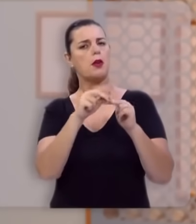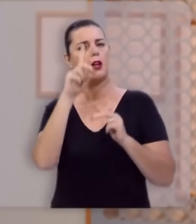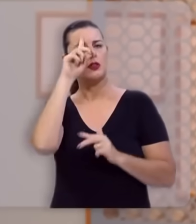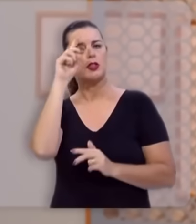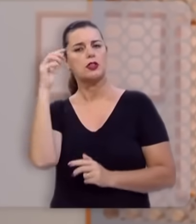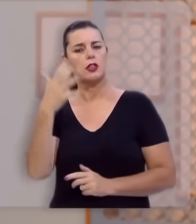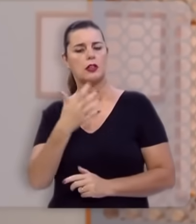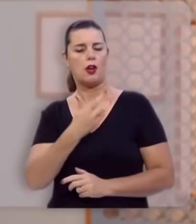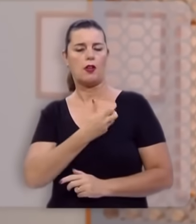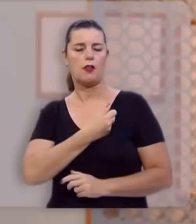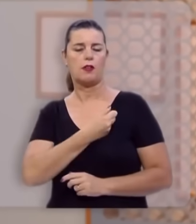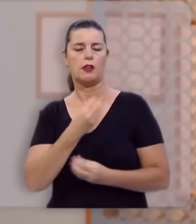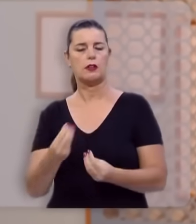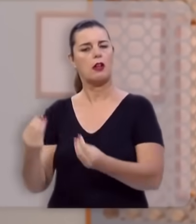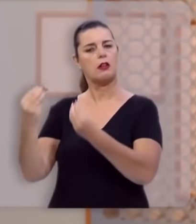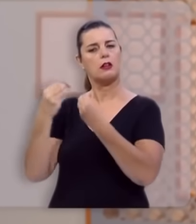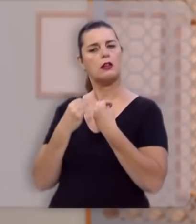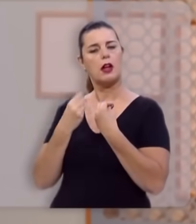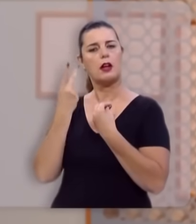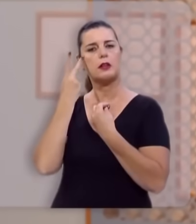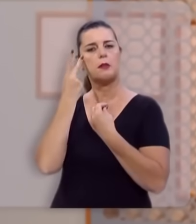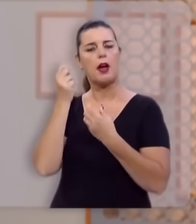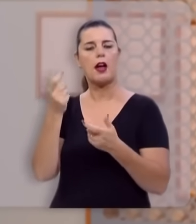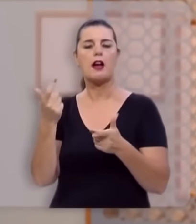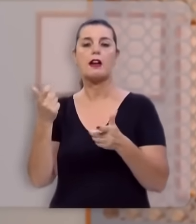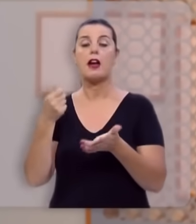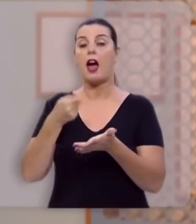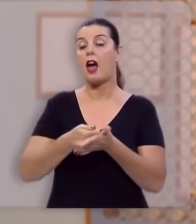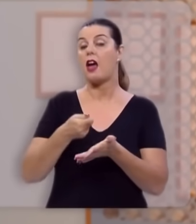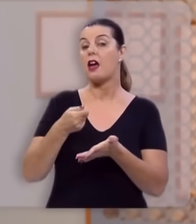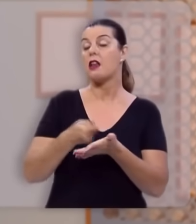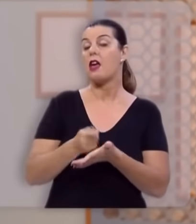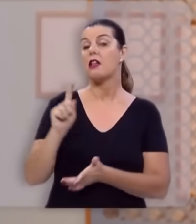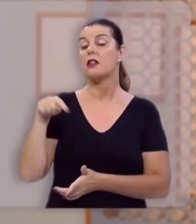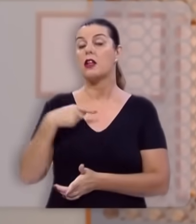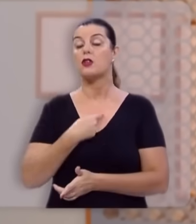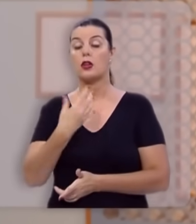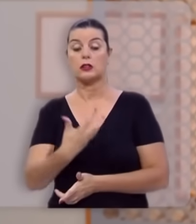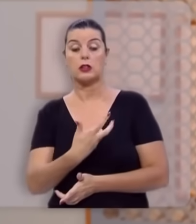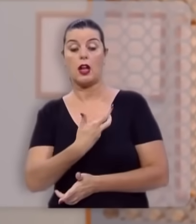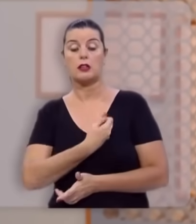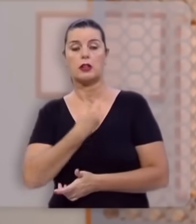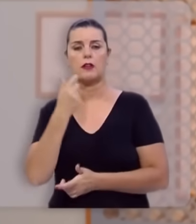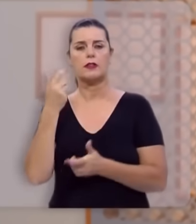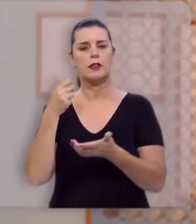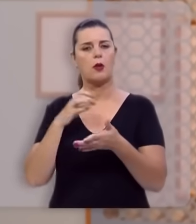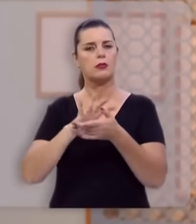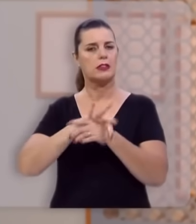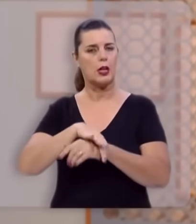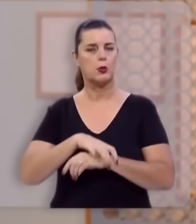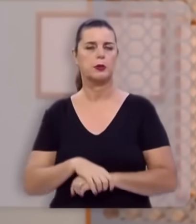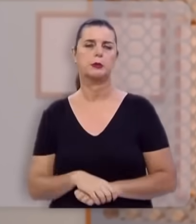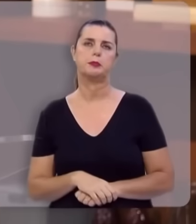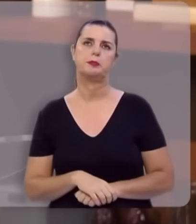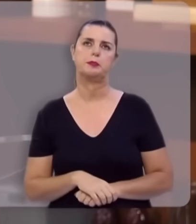redenção e sendo nos dado como penhor, como garantia de que a nossa salvação está assegurada.